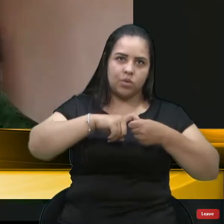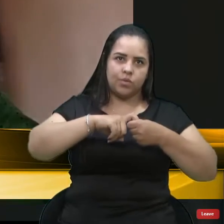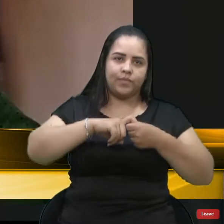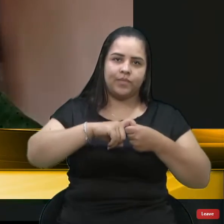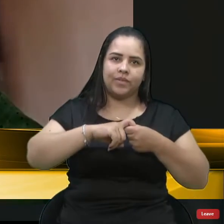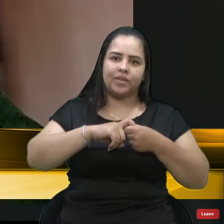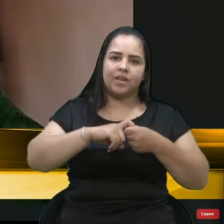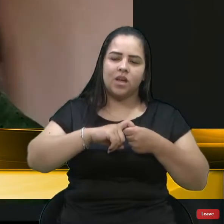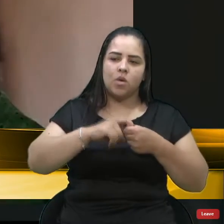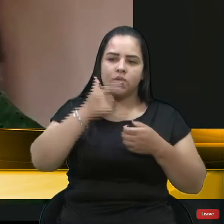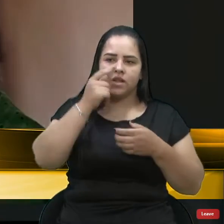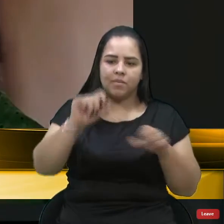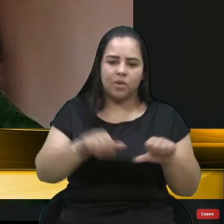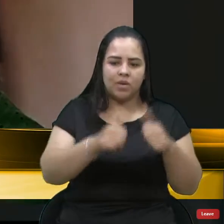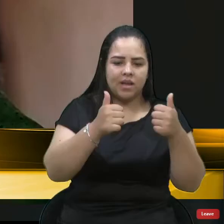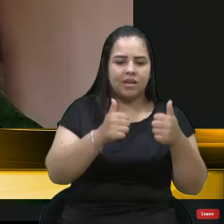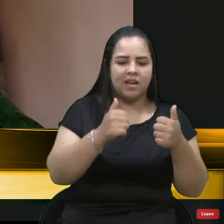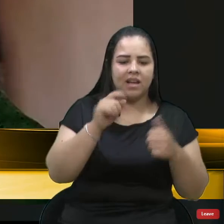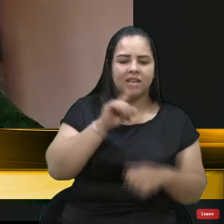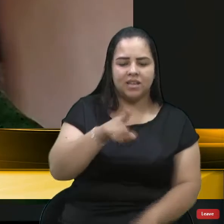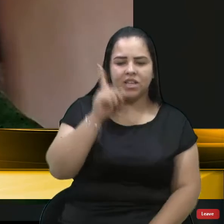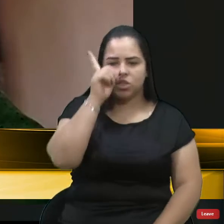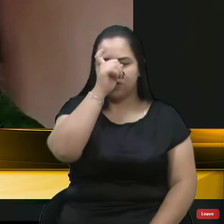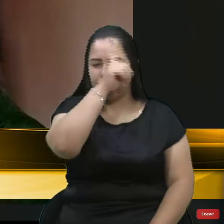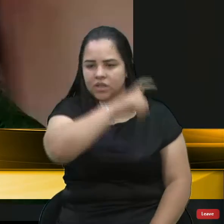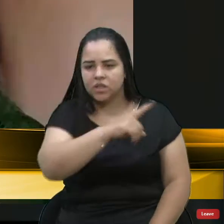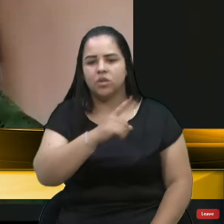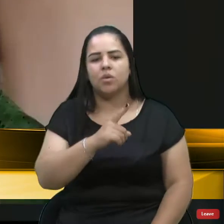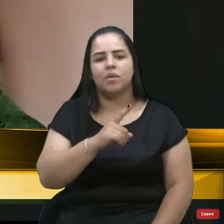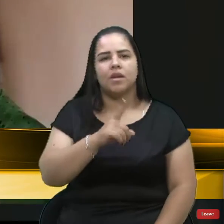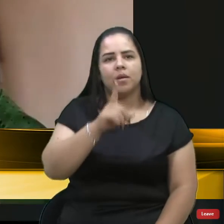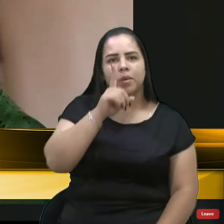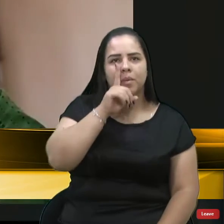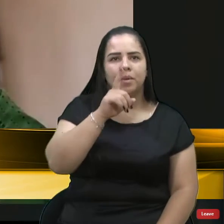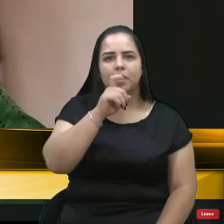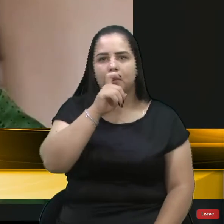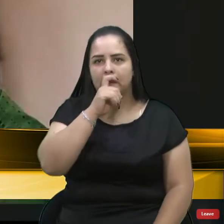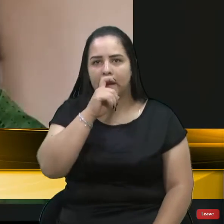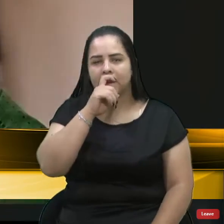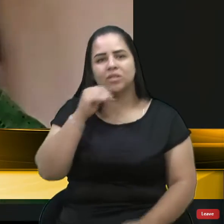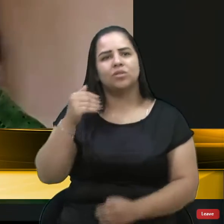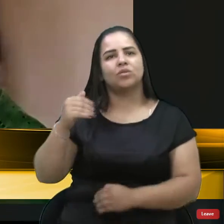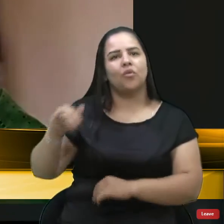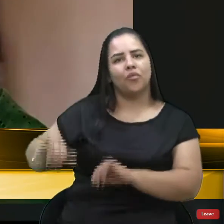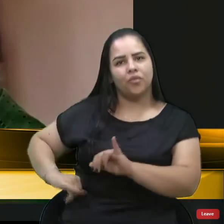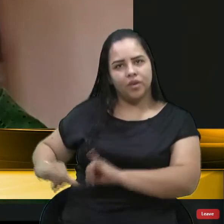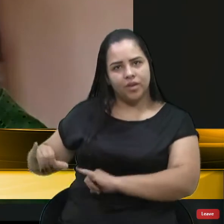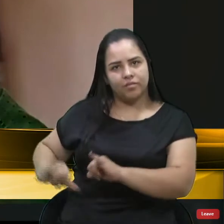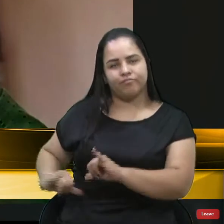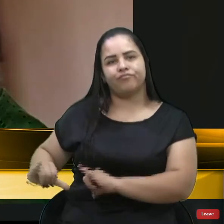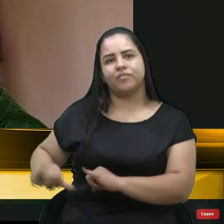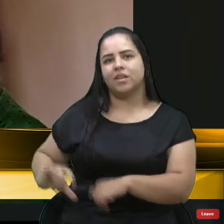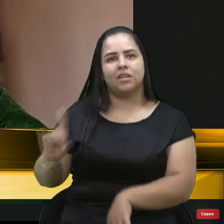essas dificuldades que essas mães, que esses pais vêm passando, né, e não é de agora.